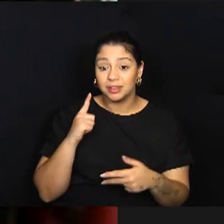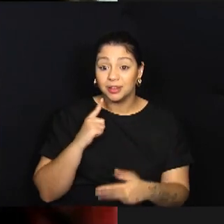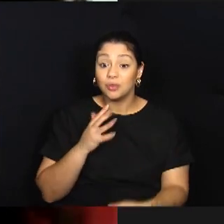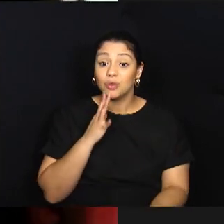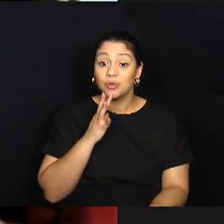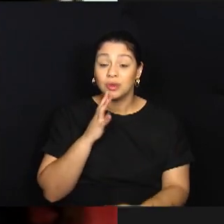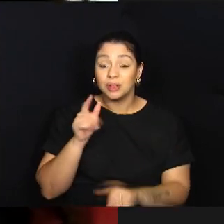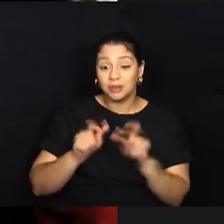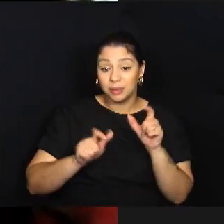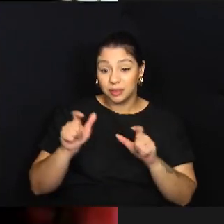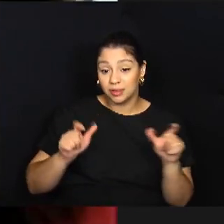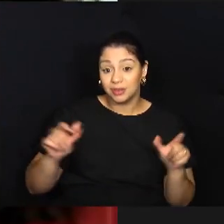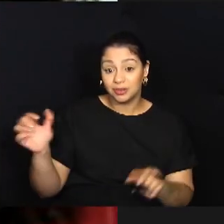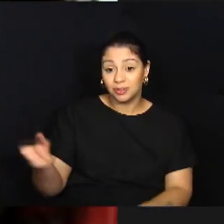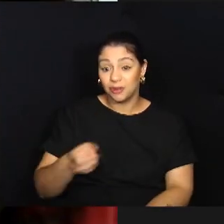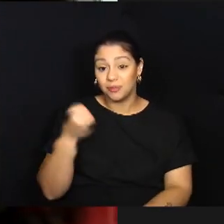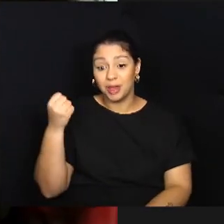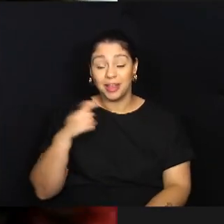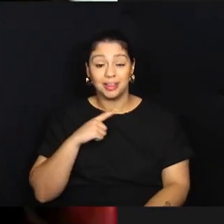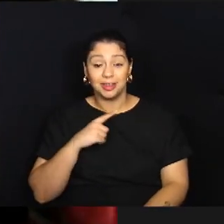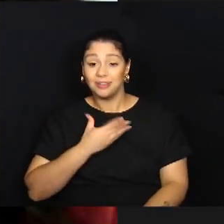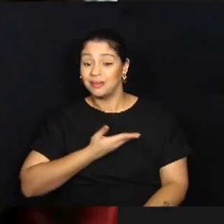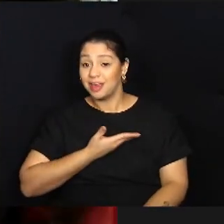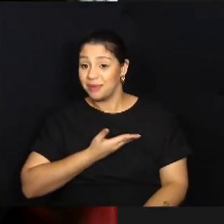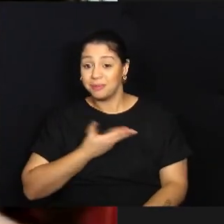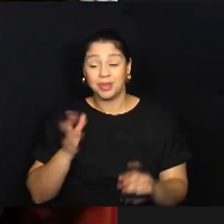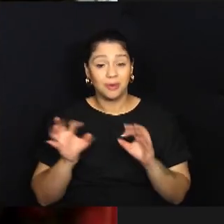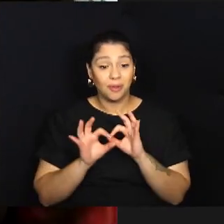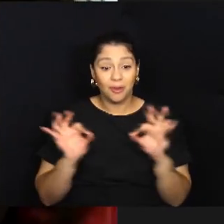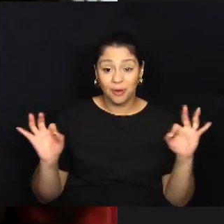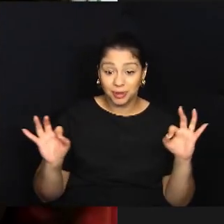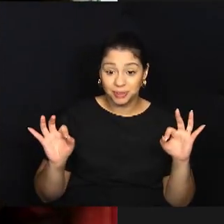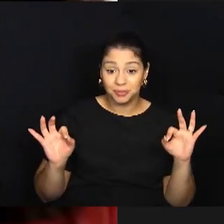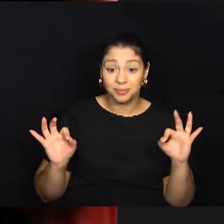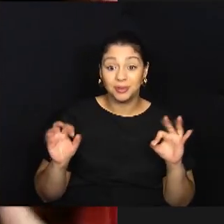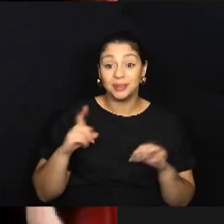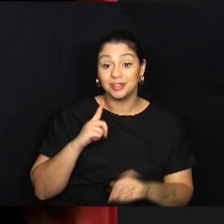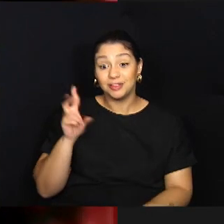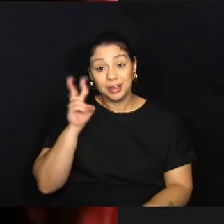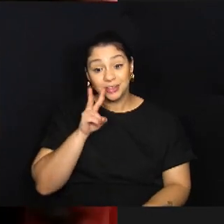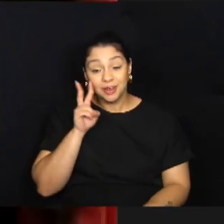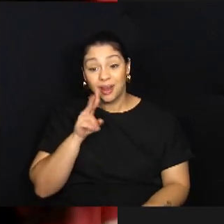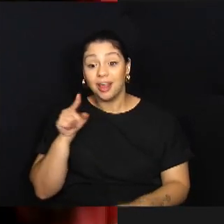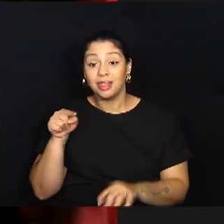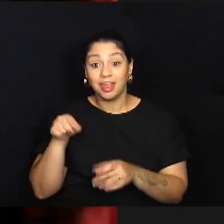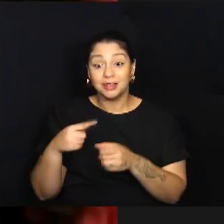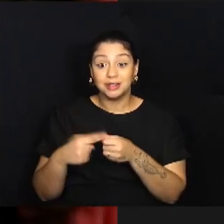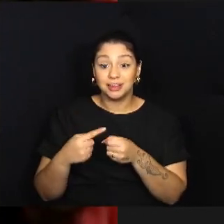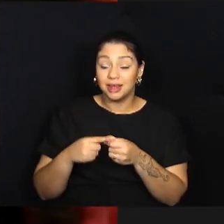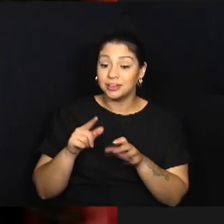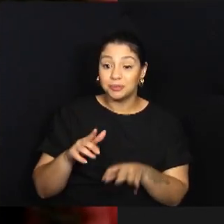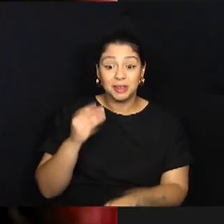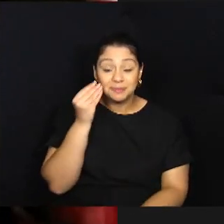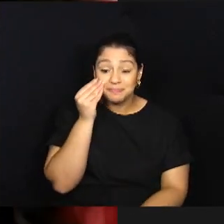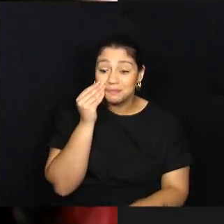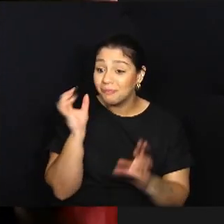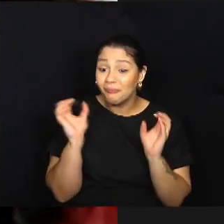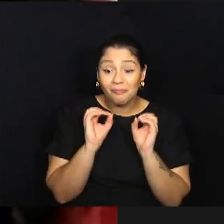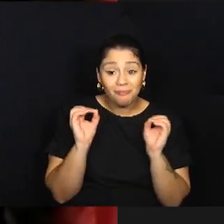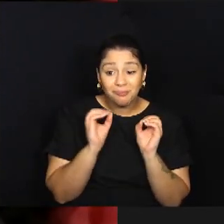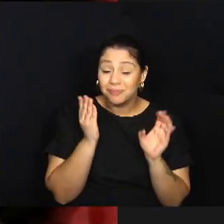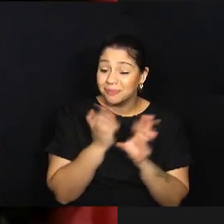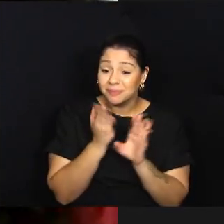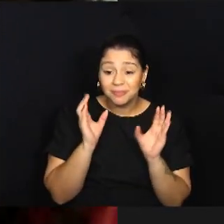pessoal lá do boteco, fizemos até amigos e tudo, foi ótimo, ouvimos histórias da cidade, mas eles tentaram e nada, não achamos um